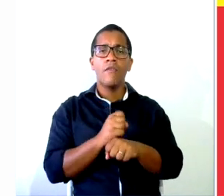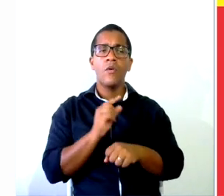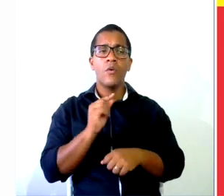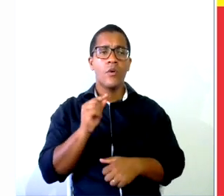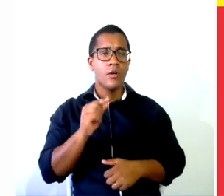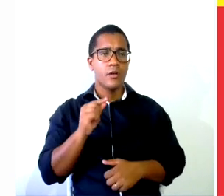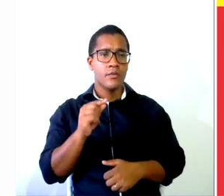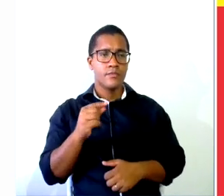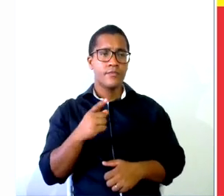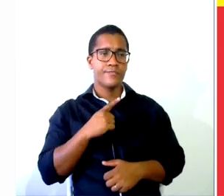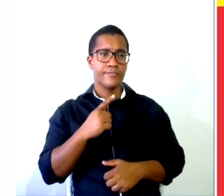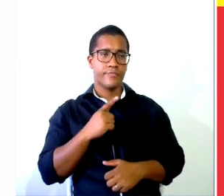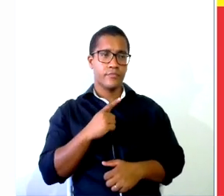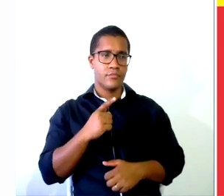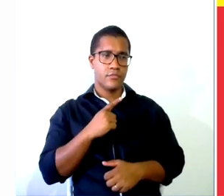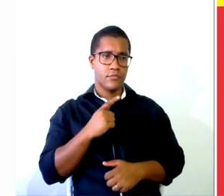escravização